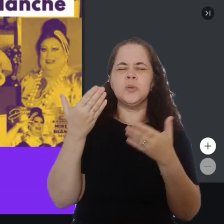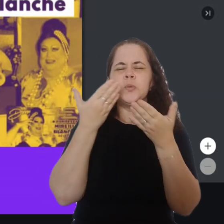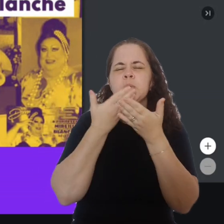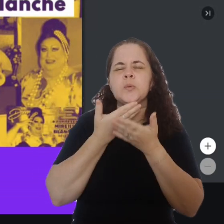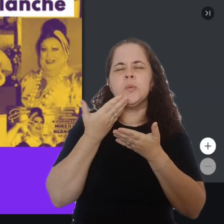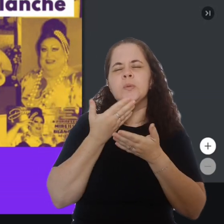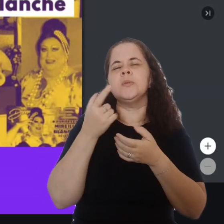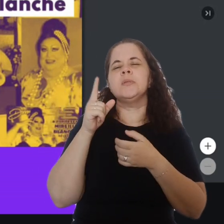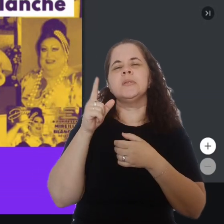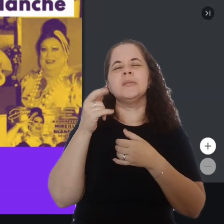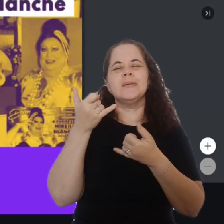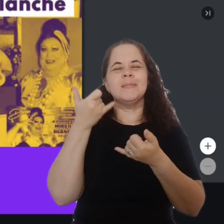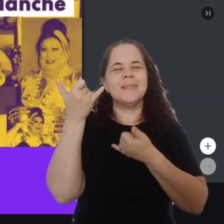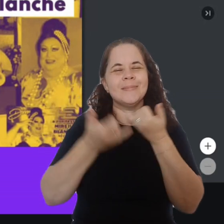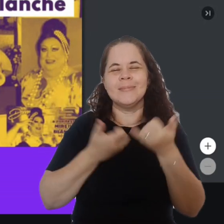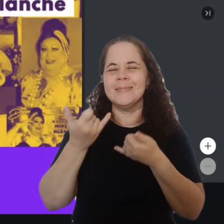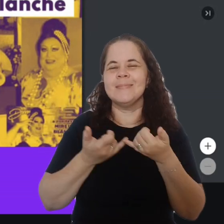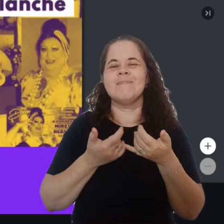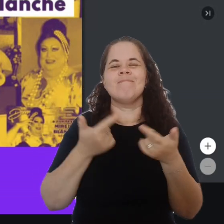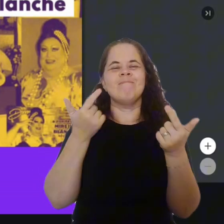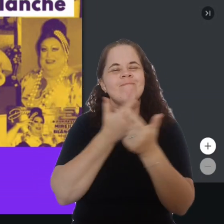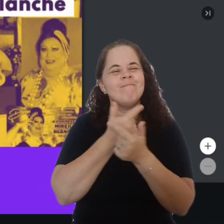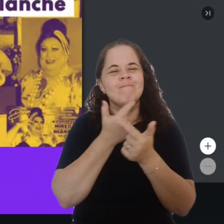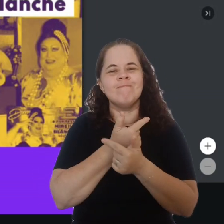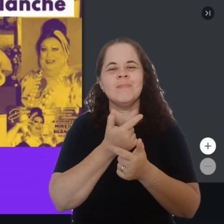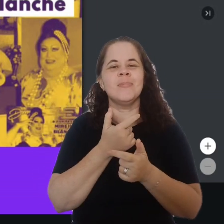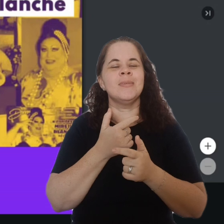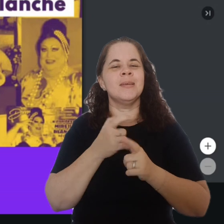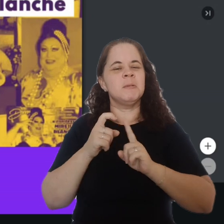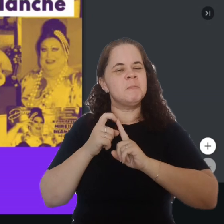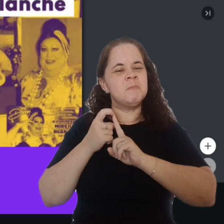divertidíssimo, muito sincero, não tinha